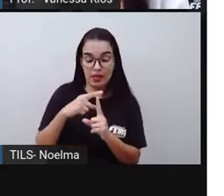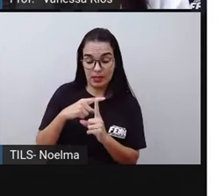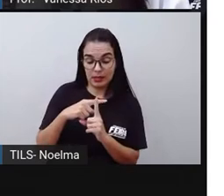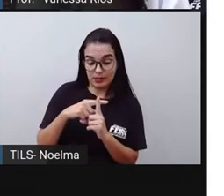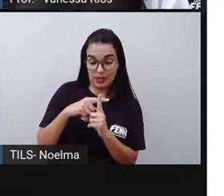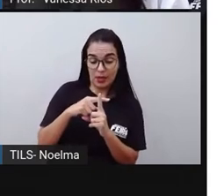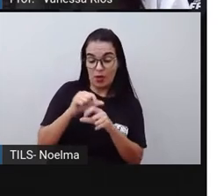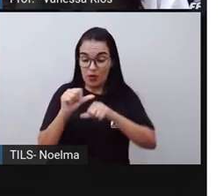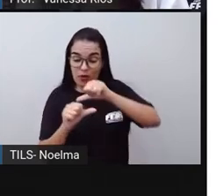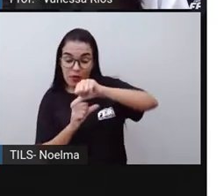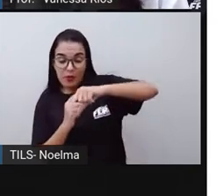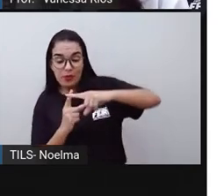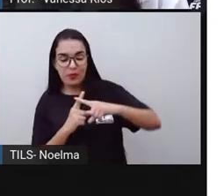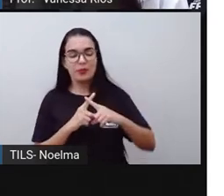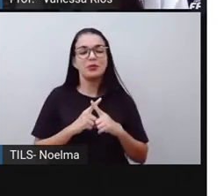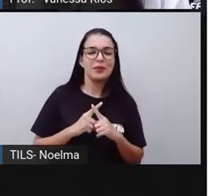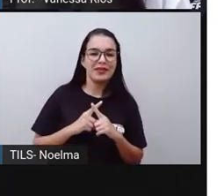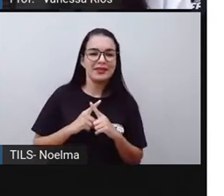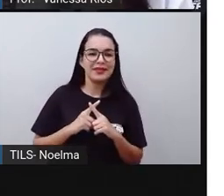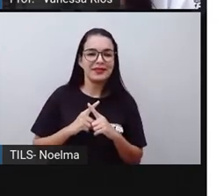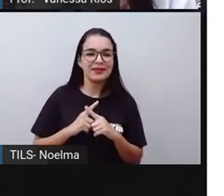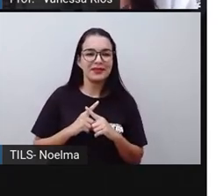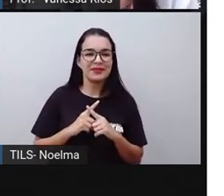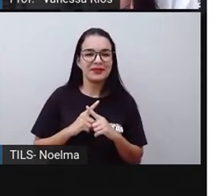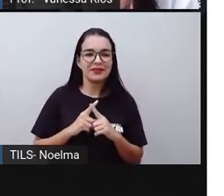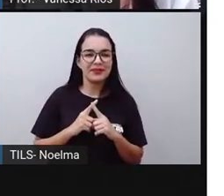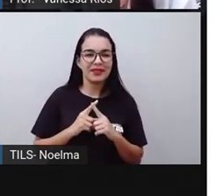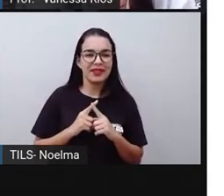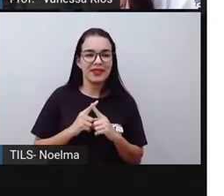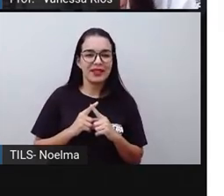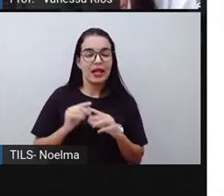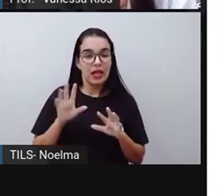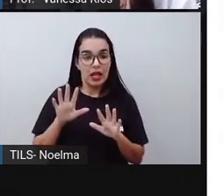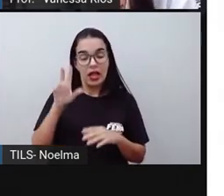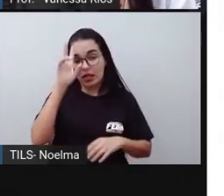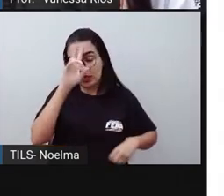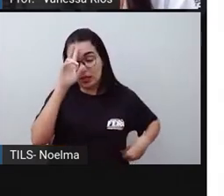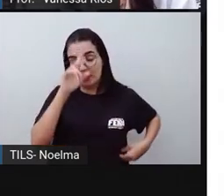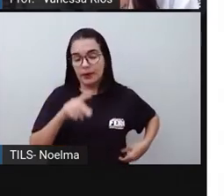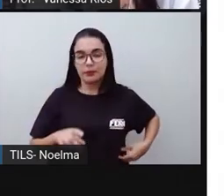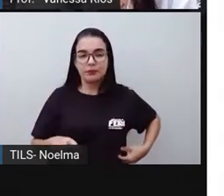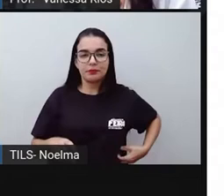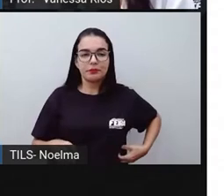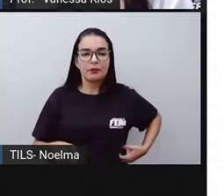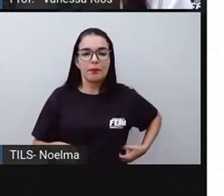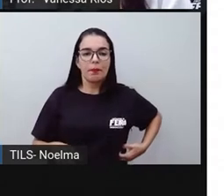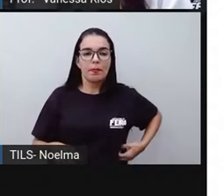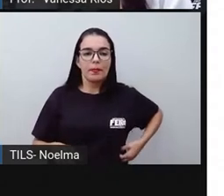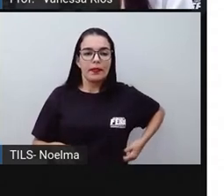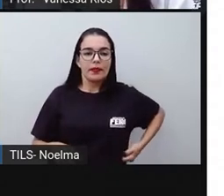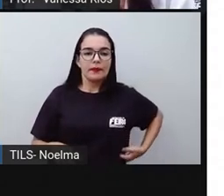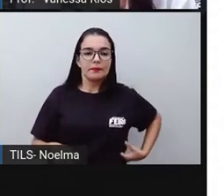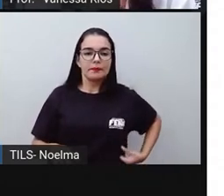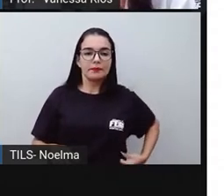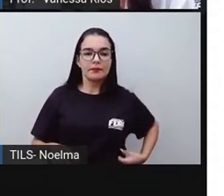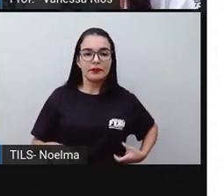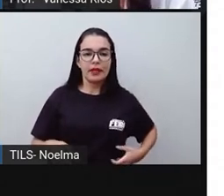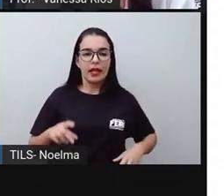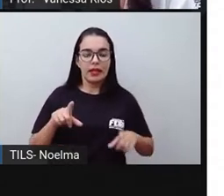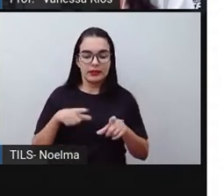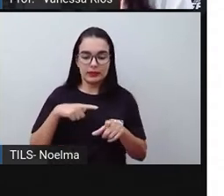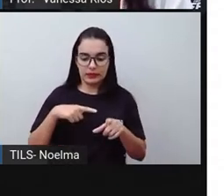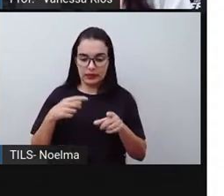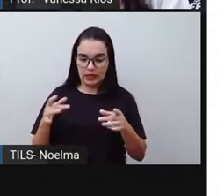uma multiplicação. Lembrei que a Pro falou que a multiplicação, ela se associa, né, à ideia de